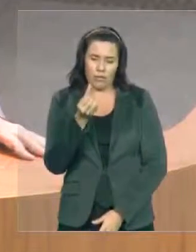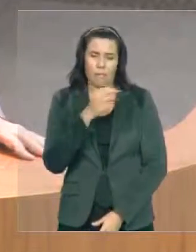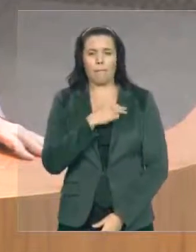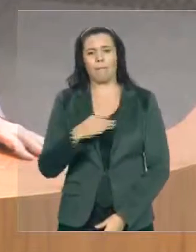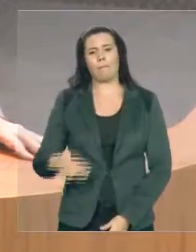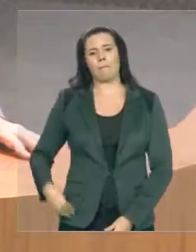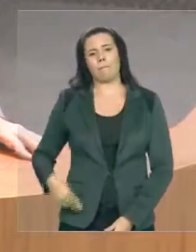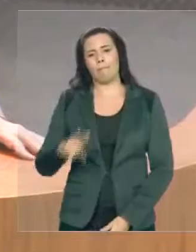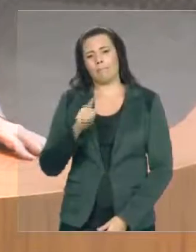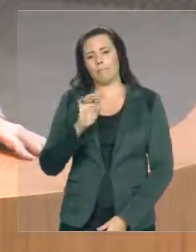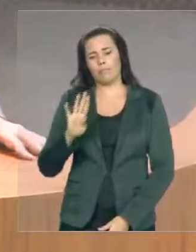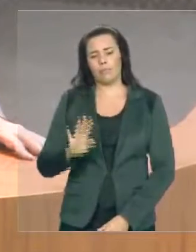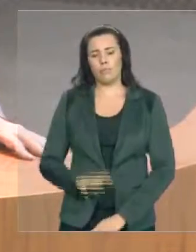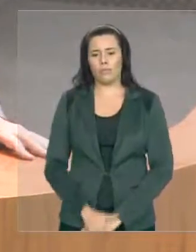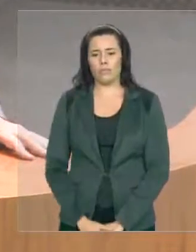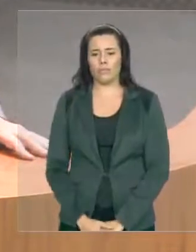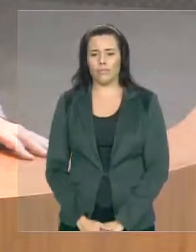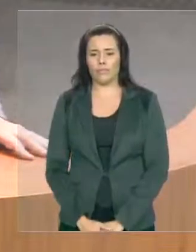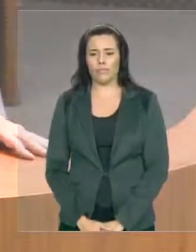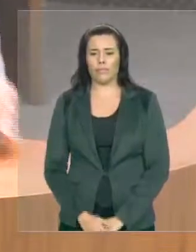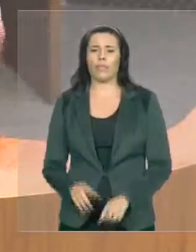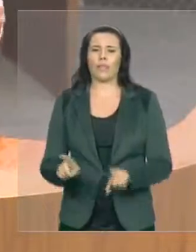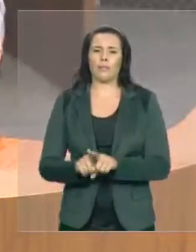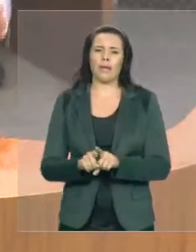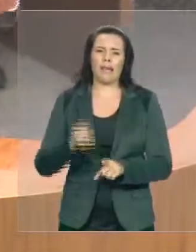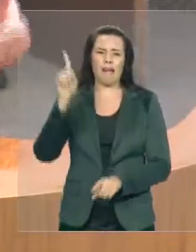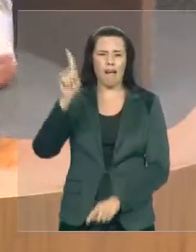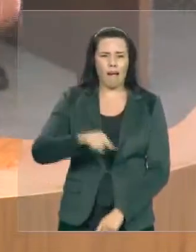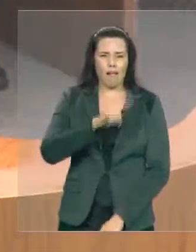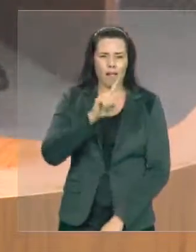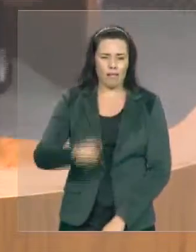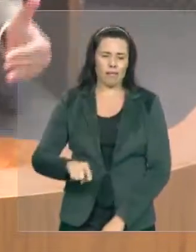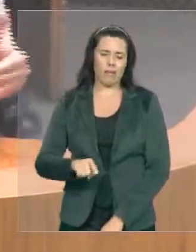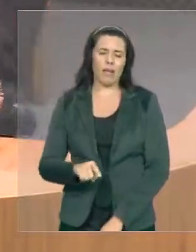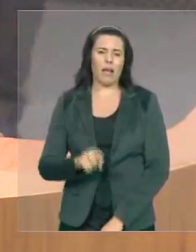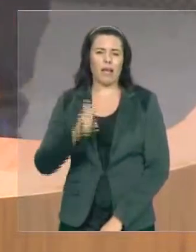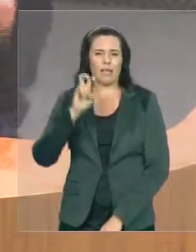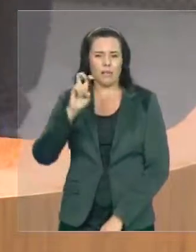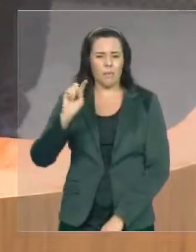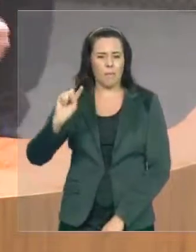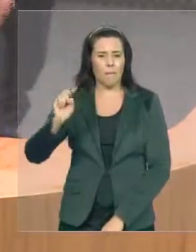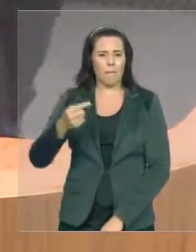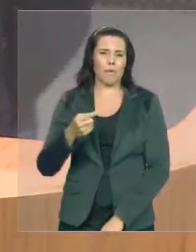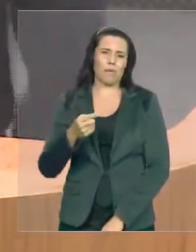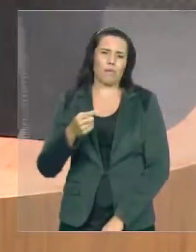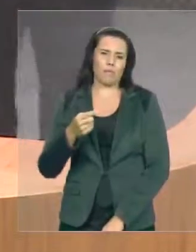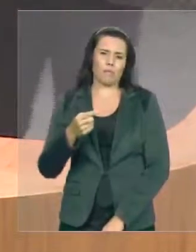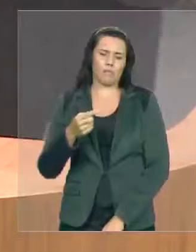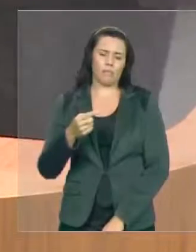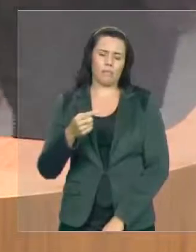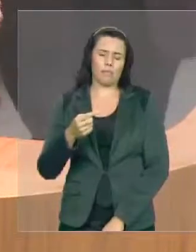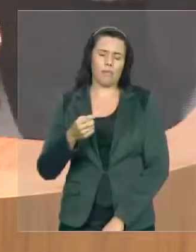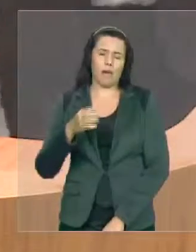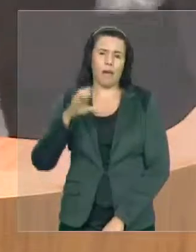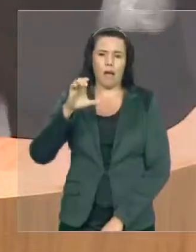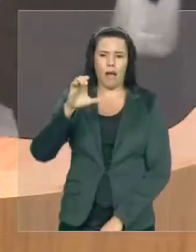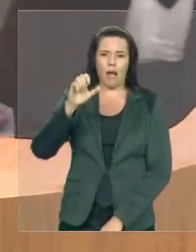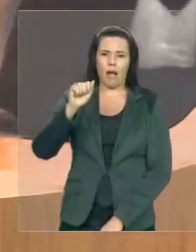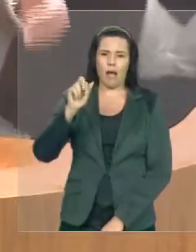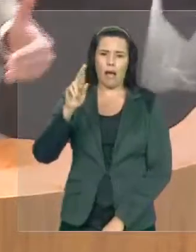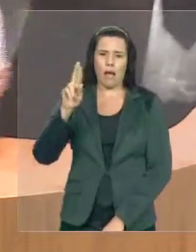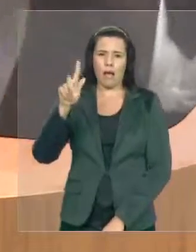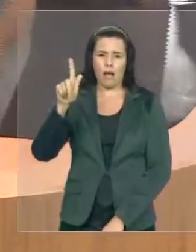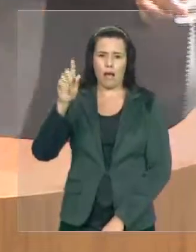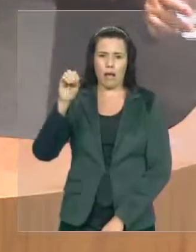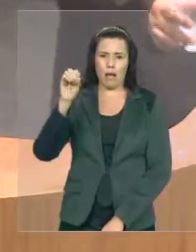cortar 5.000 cargos comissionados, mostrando que o governo está dando exemplo, ele mesmo cortando cargos que não têm